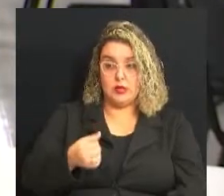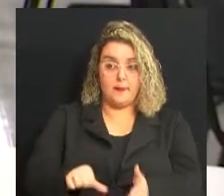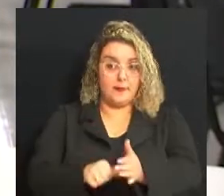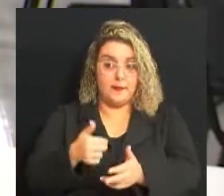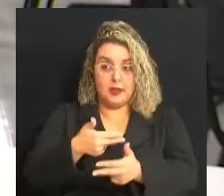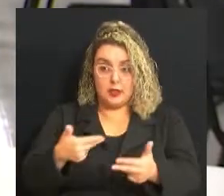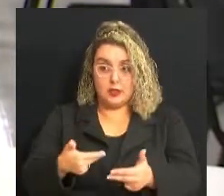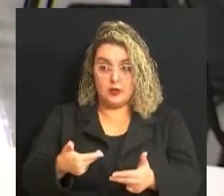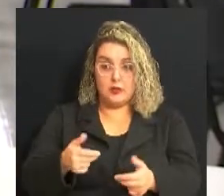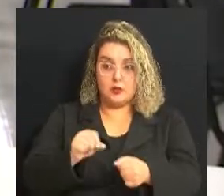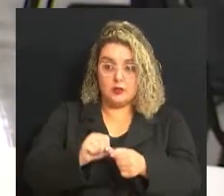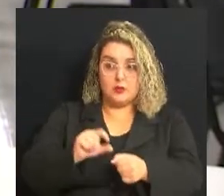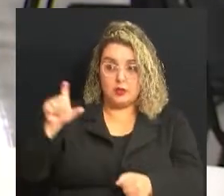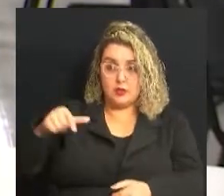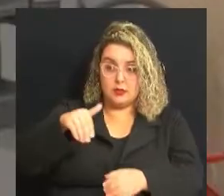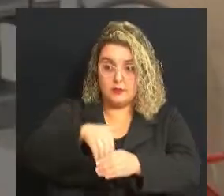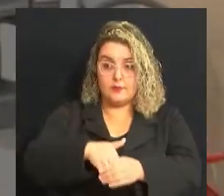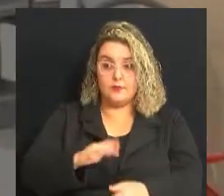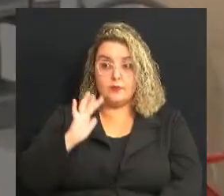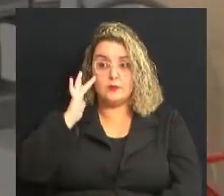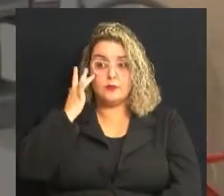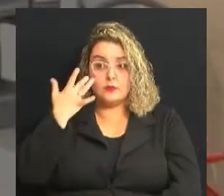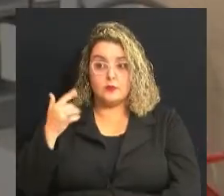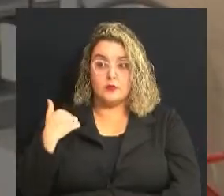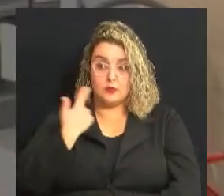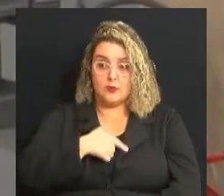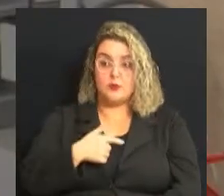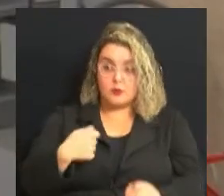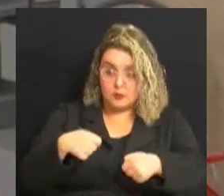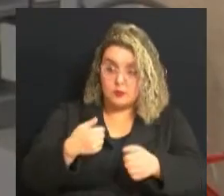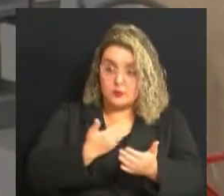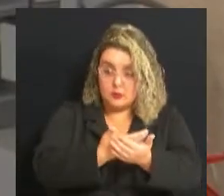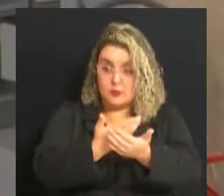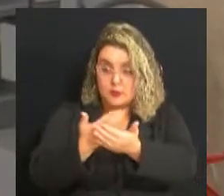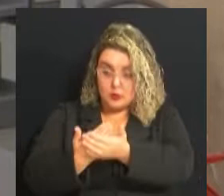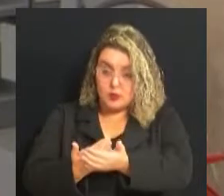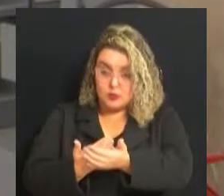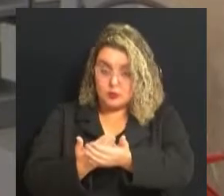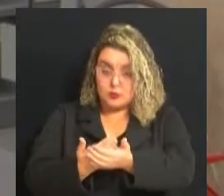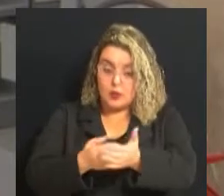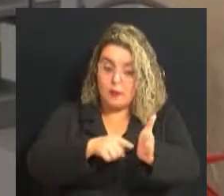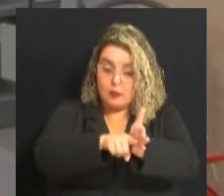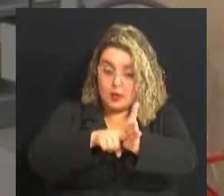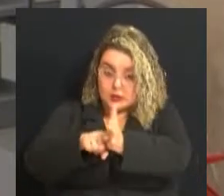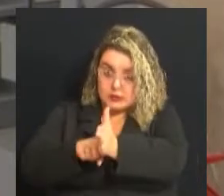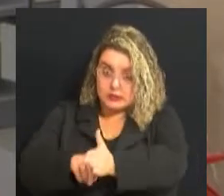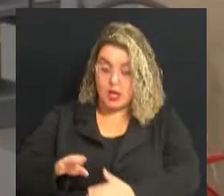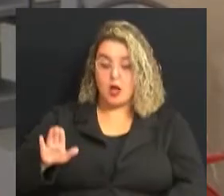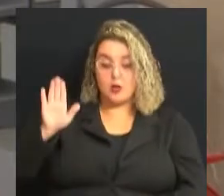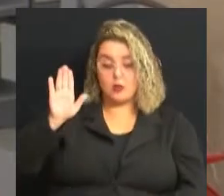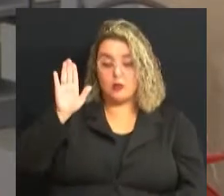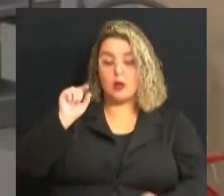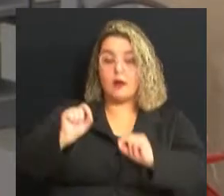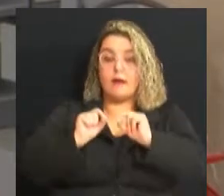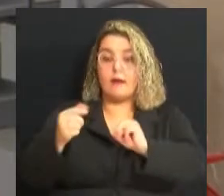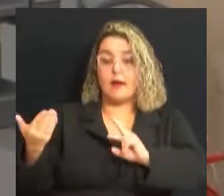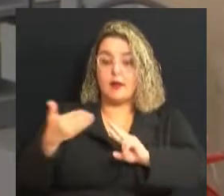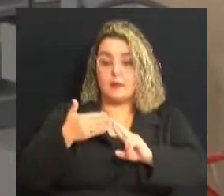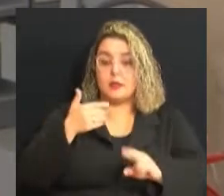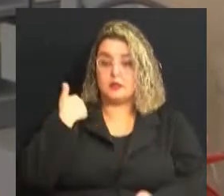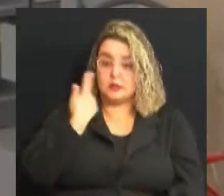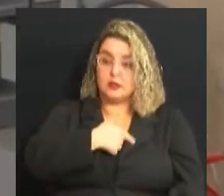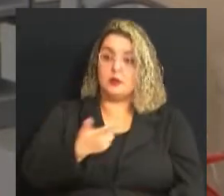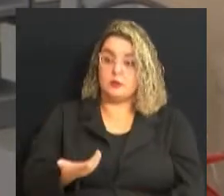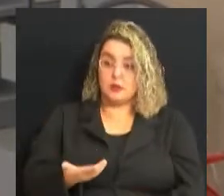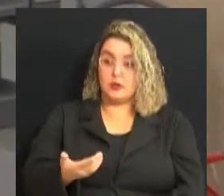16 anos foi a primeira coisa que eu fiz foi tirar meu título eu acho que nós devemos estudar os candidatos para ver o que melhor representa a gente